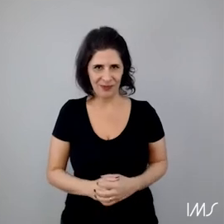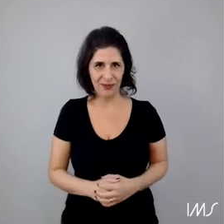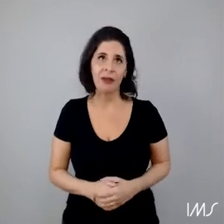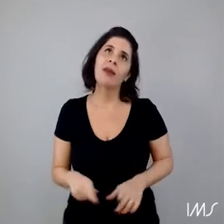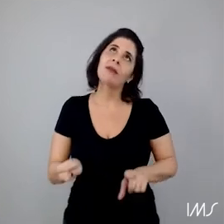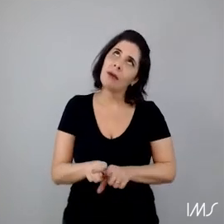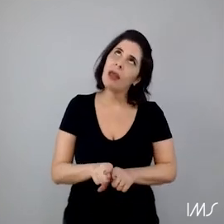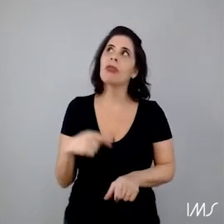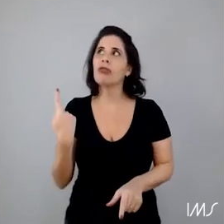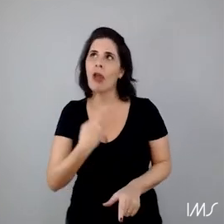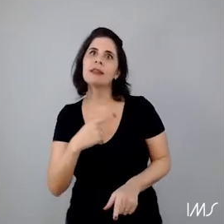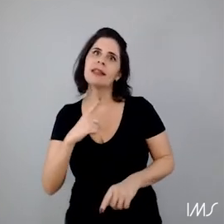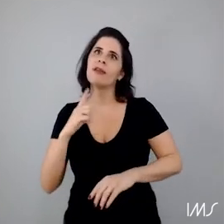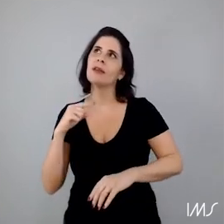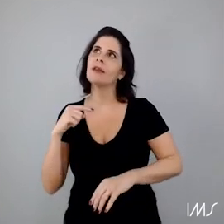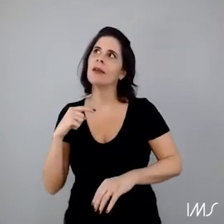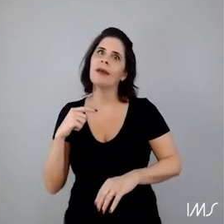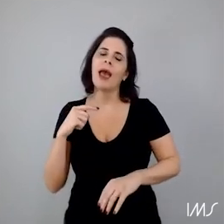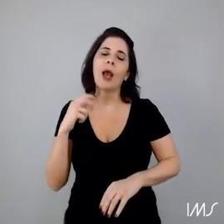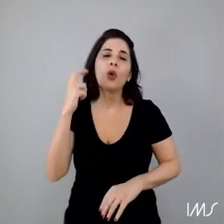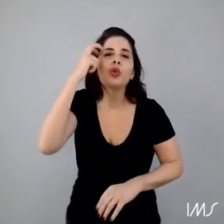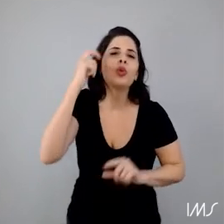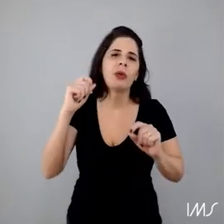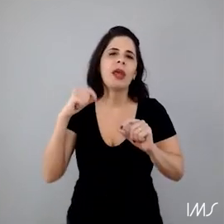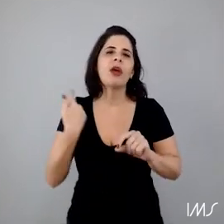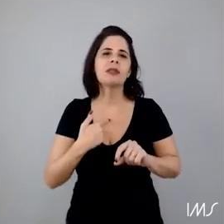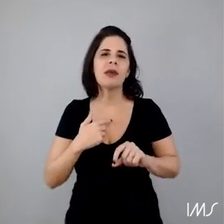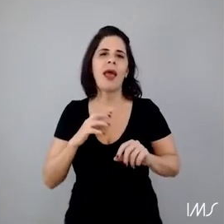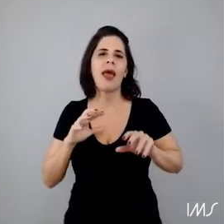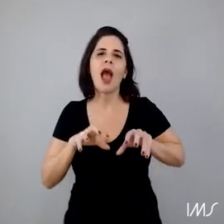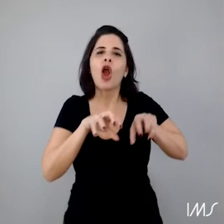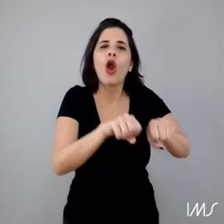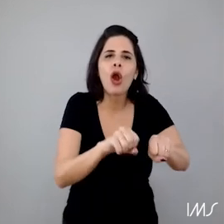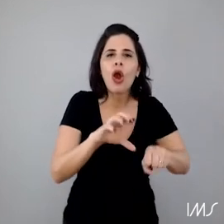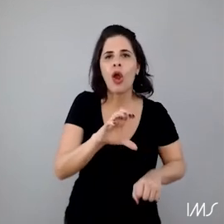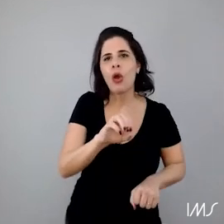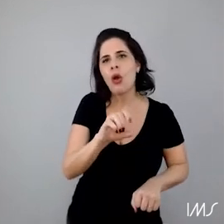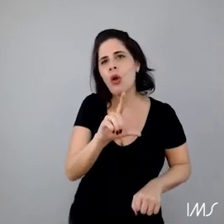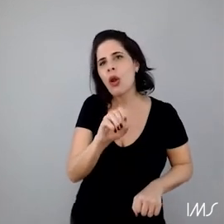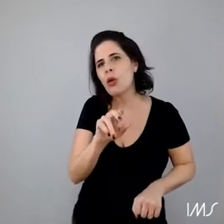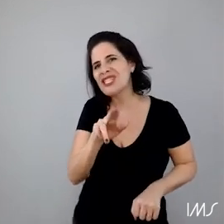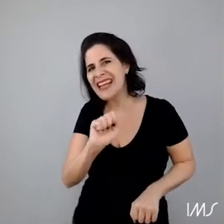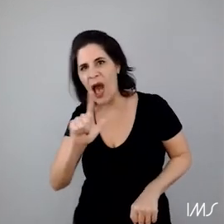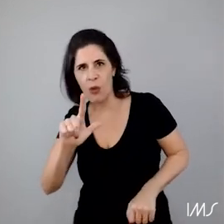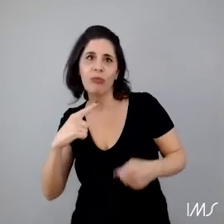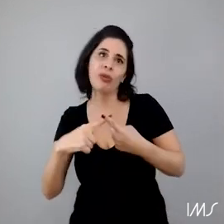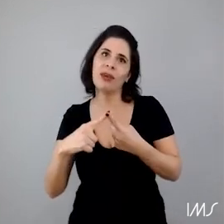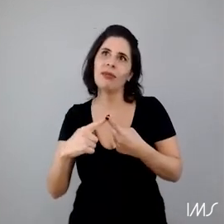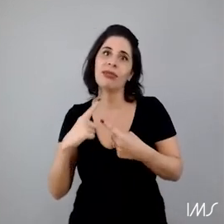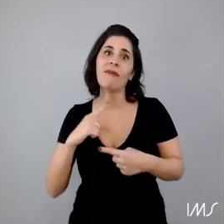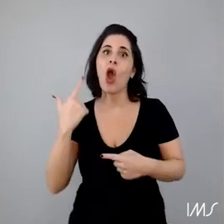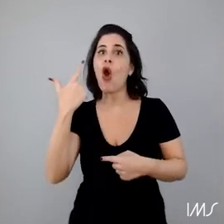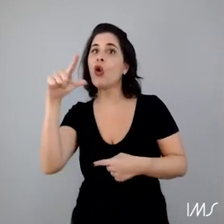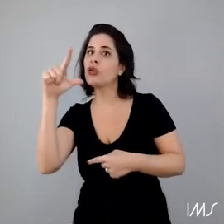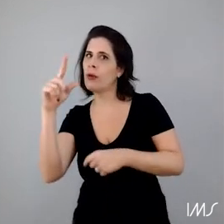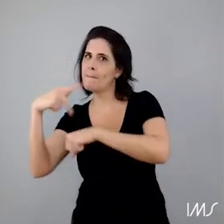nos encontrávamos, no sentido que existem dois tipos de colonialismo, né? O pior deles é o colonialismo